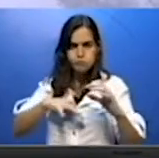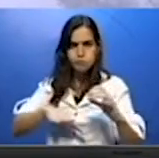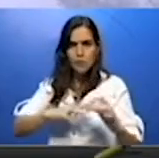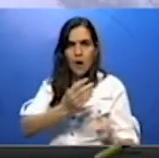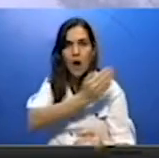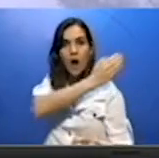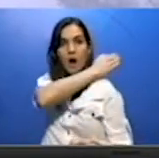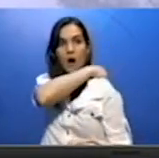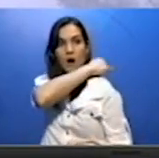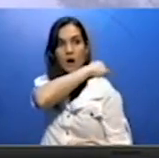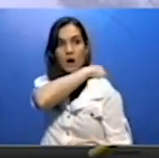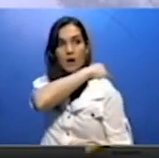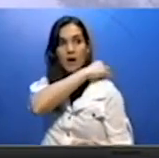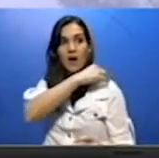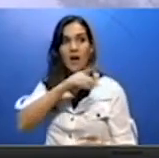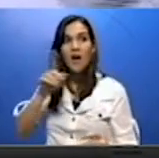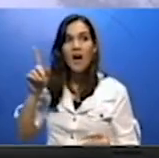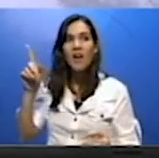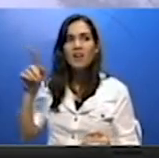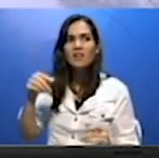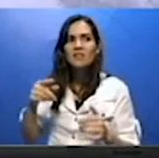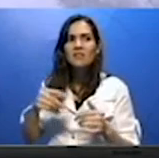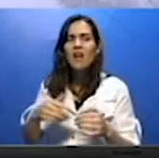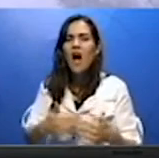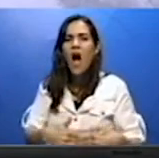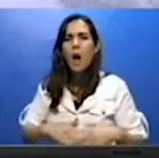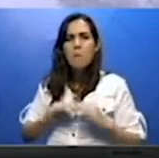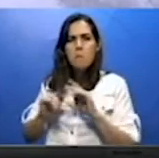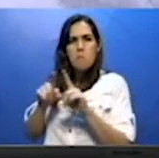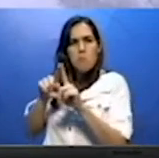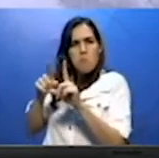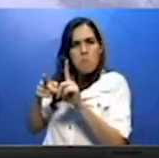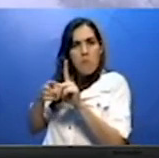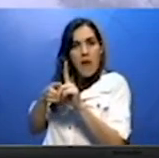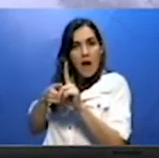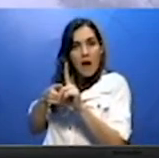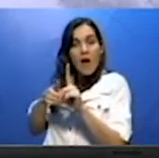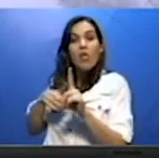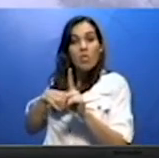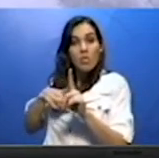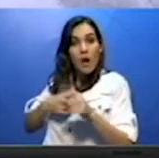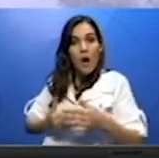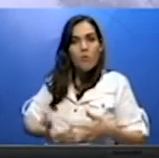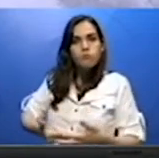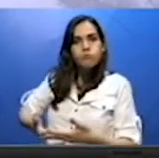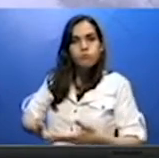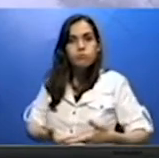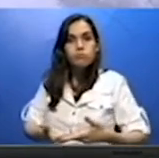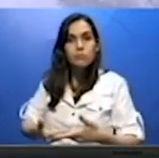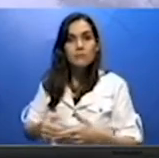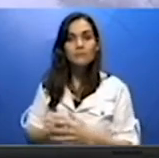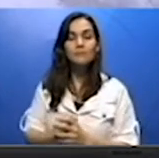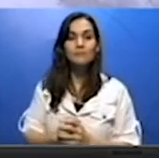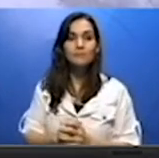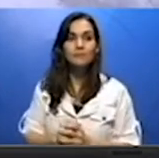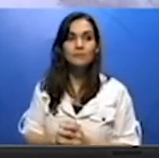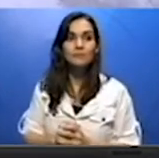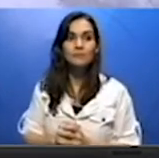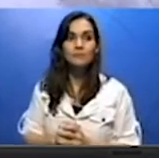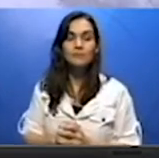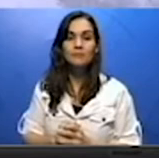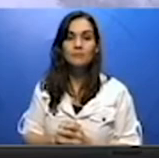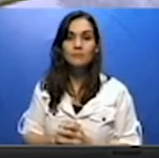embrião ainda na barriga da mãe nas primeiras semanas essa estrutura azulada significa o tubo nervoso na posição dorsal